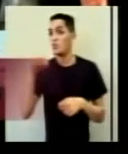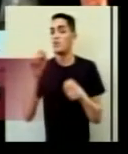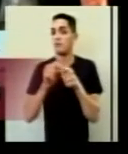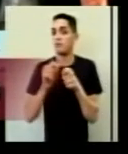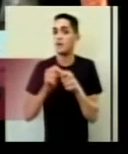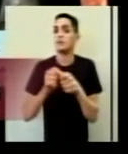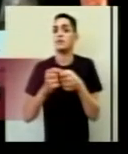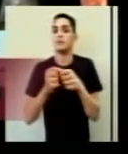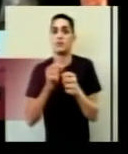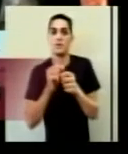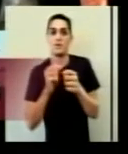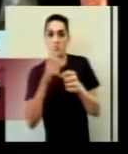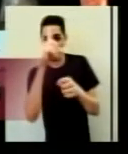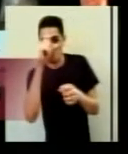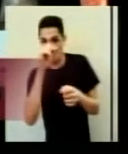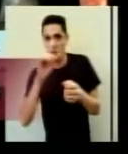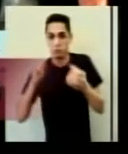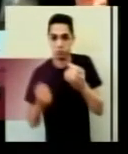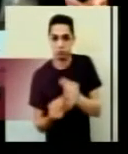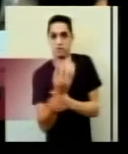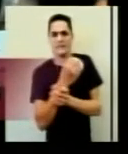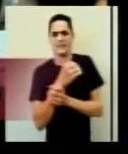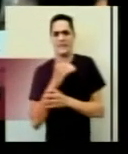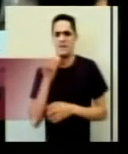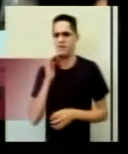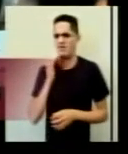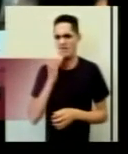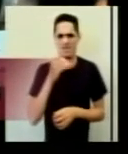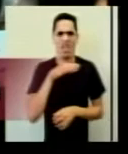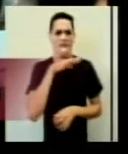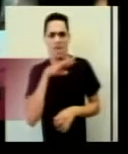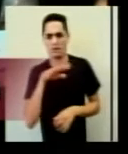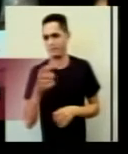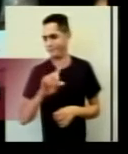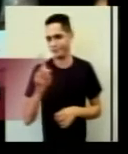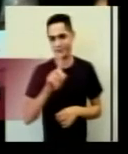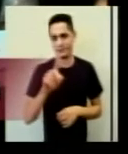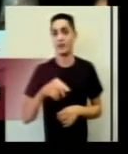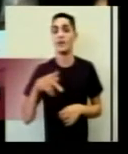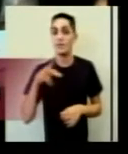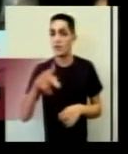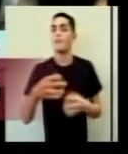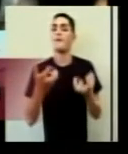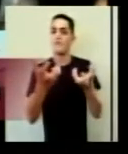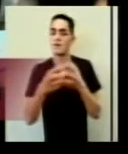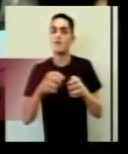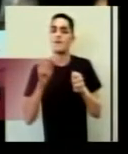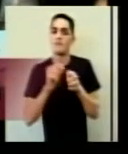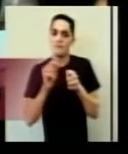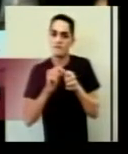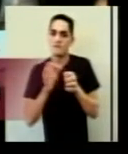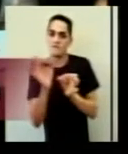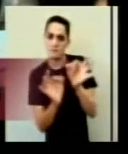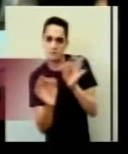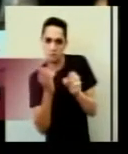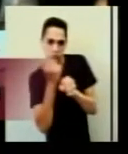Nada. Se for para fazer meia boca, eu prefiro procurar outras coisas. O que for feito é muito bem